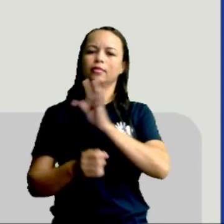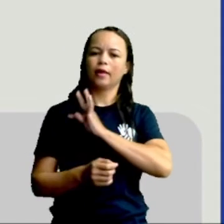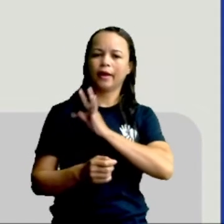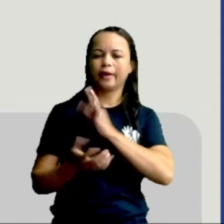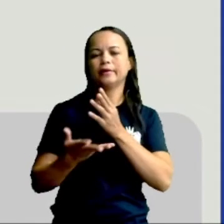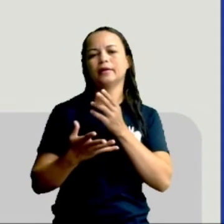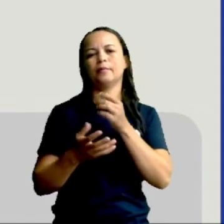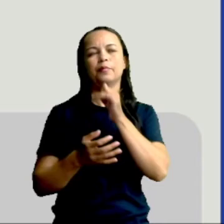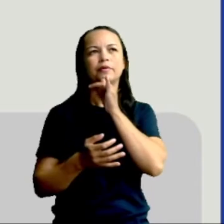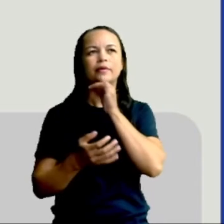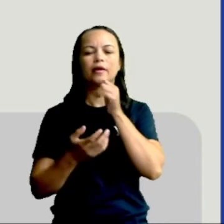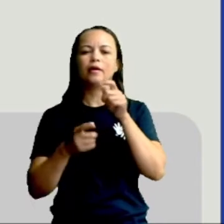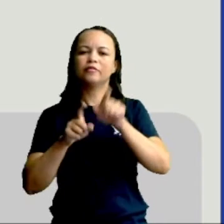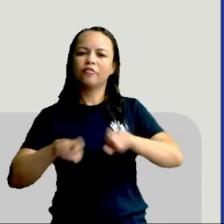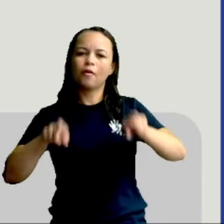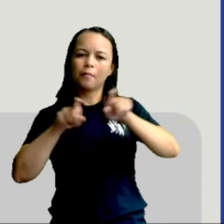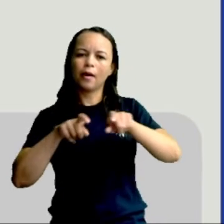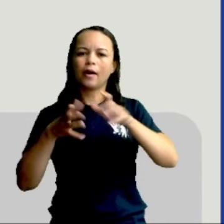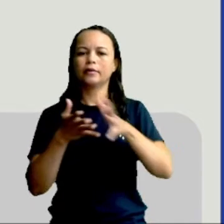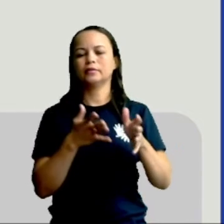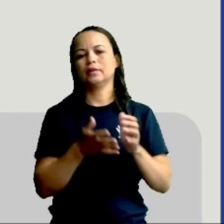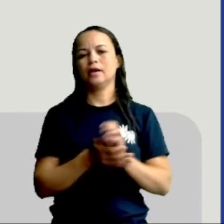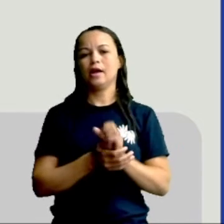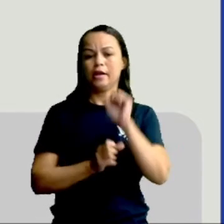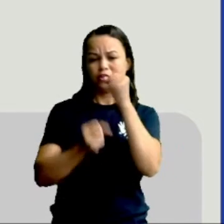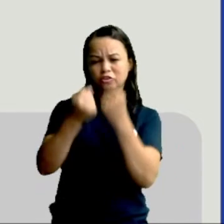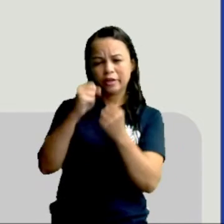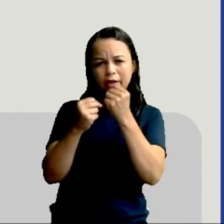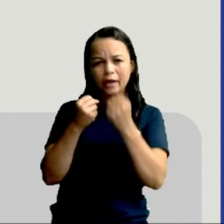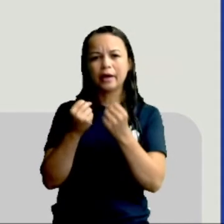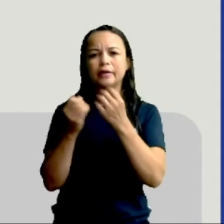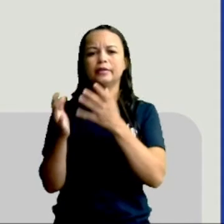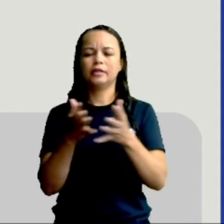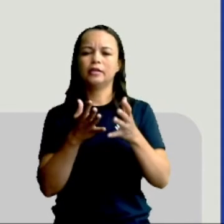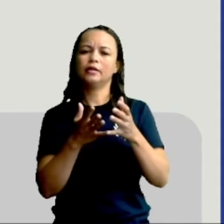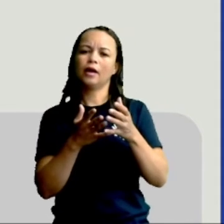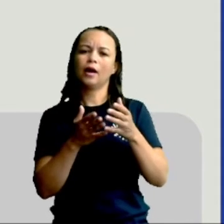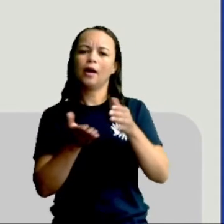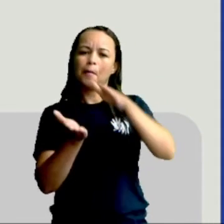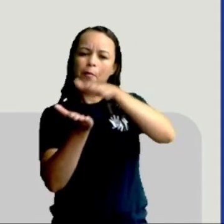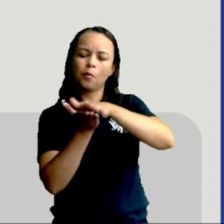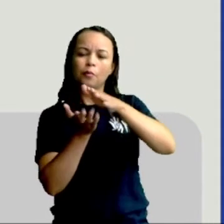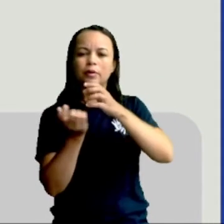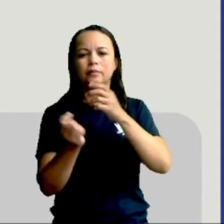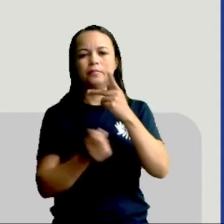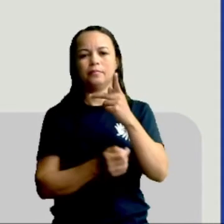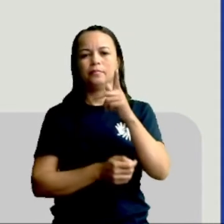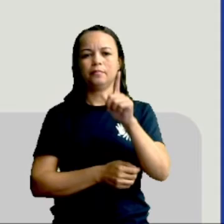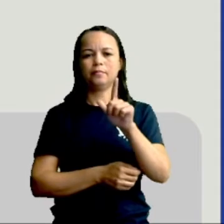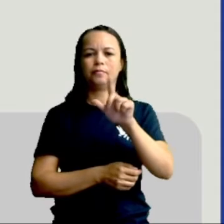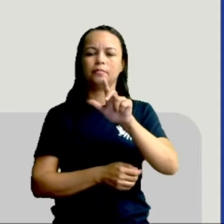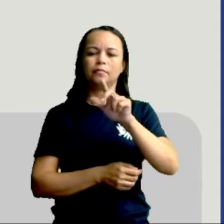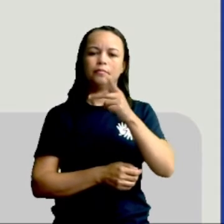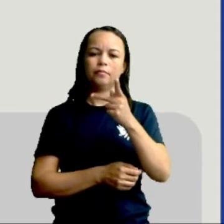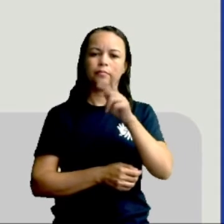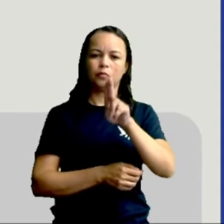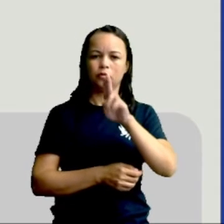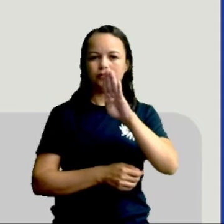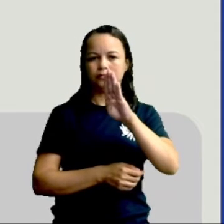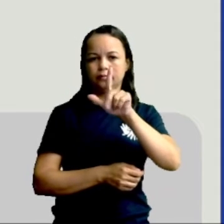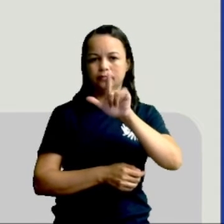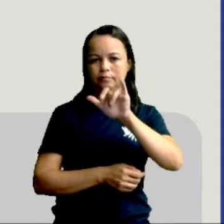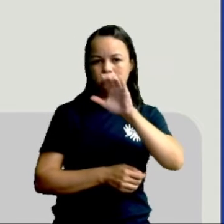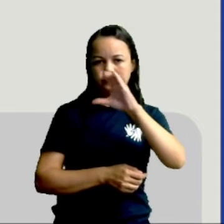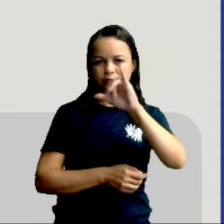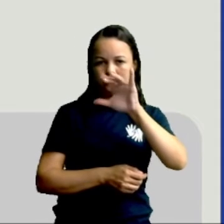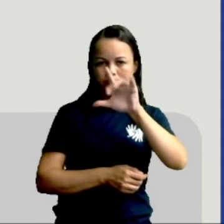a engenharia, as consultorias, publicidade e propaganda, transporte, saúde